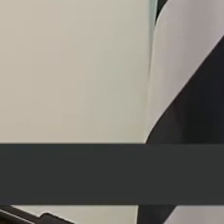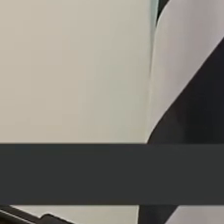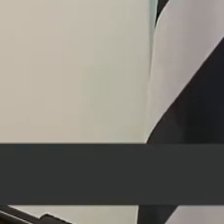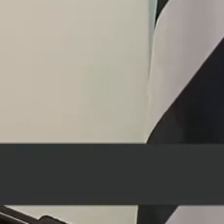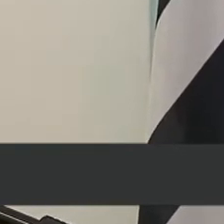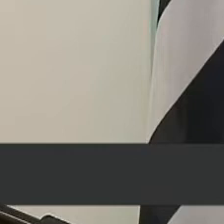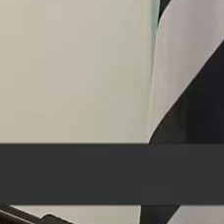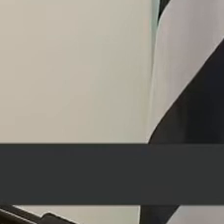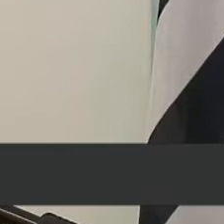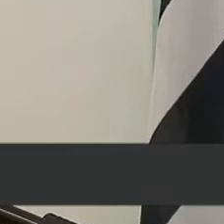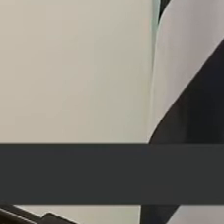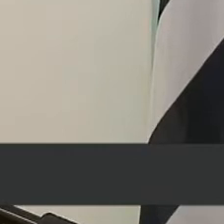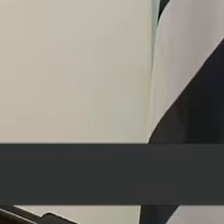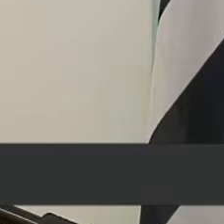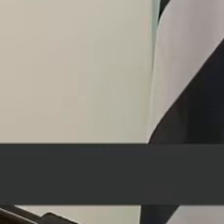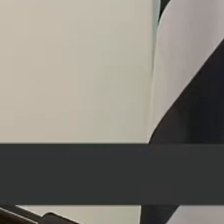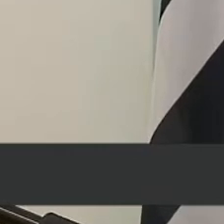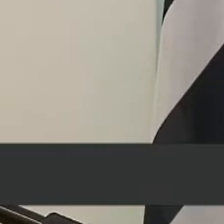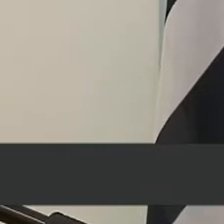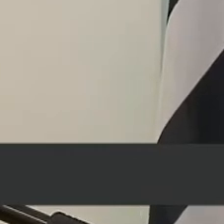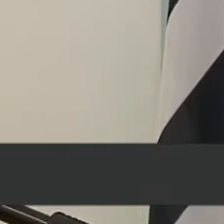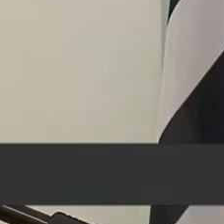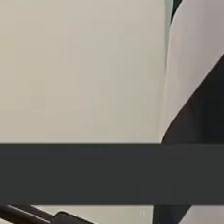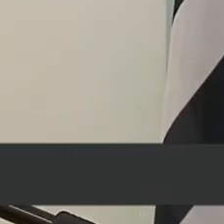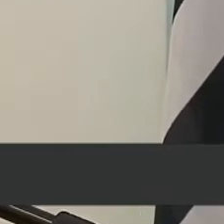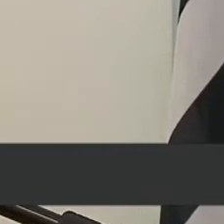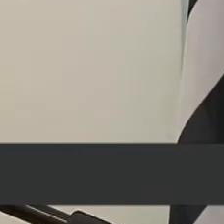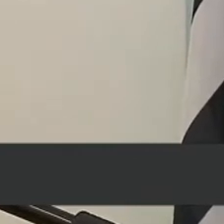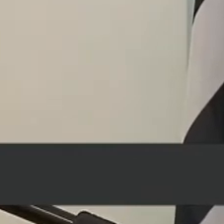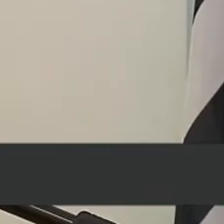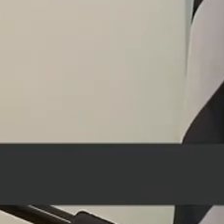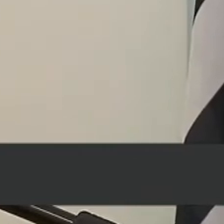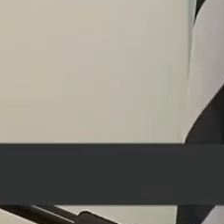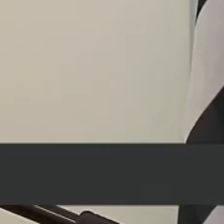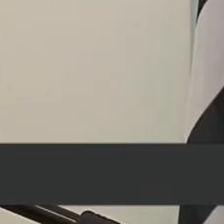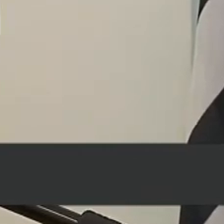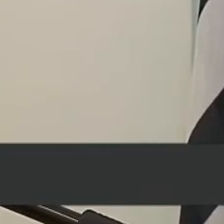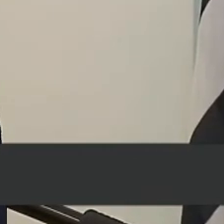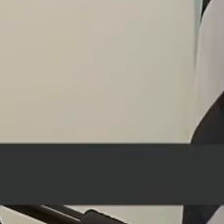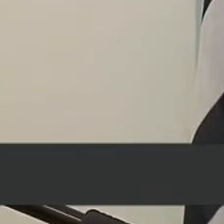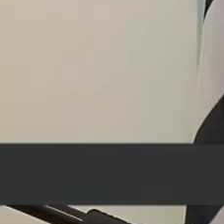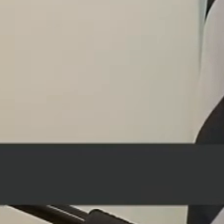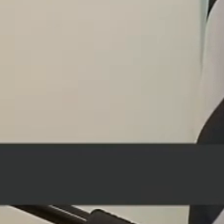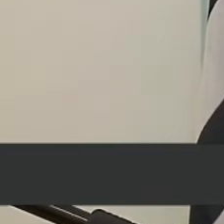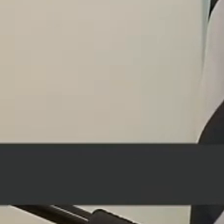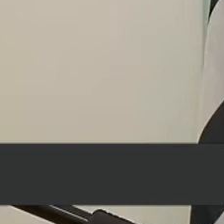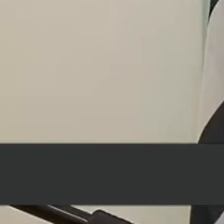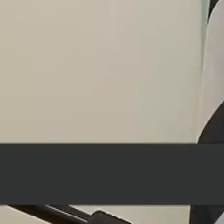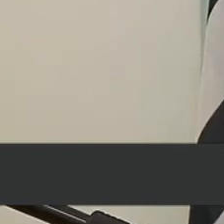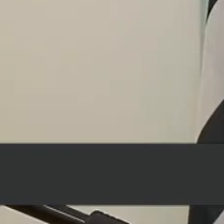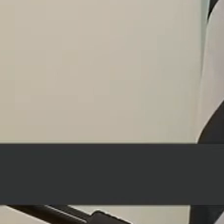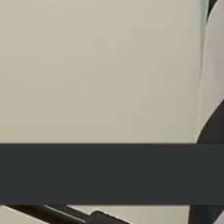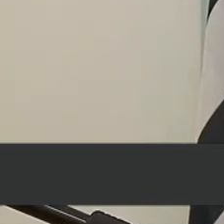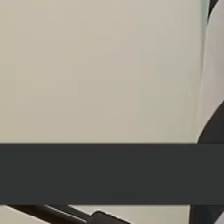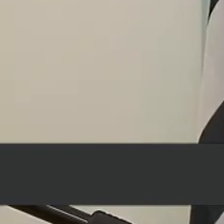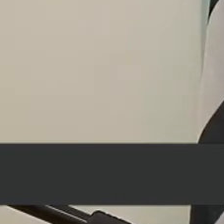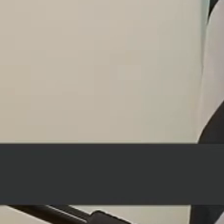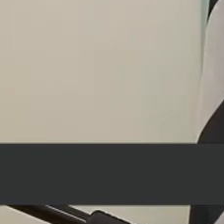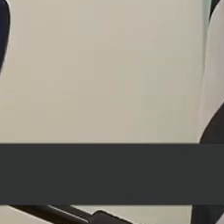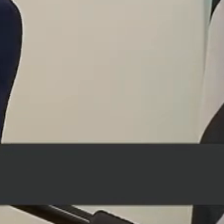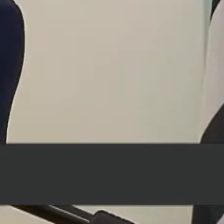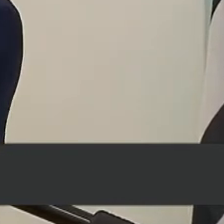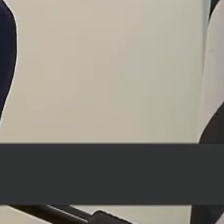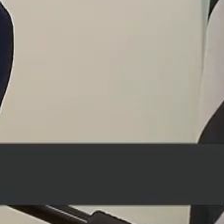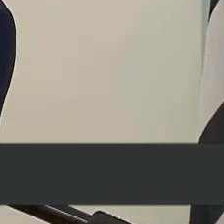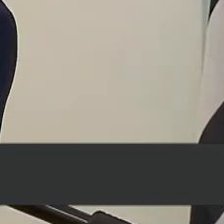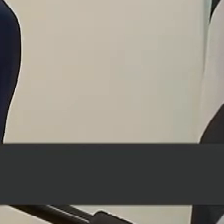ministro Alexandre, em especial ao doutor Margeno, pela sua dedicação, pela equipe que montou,